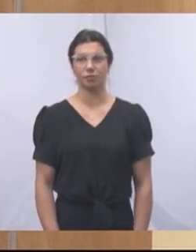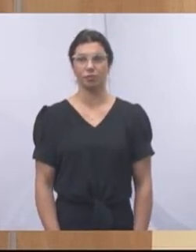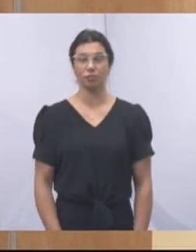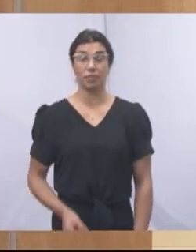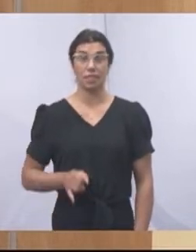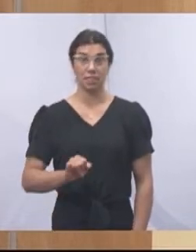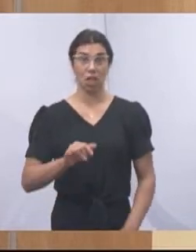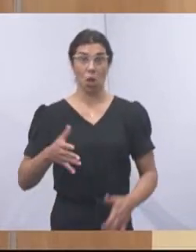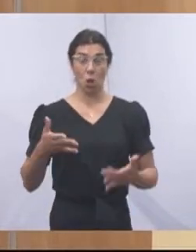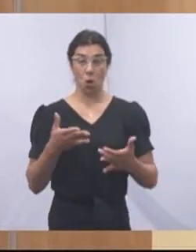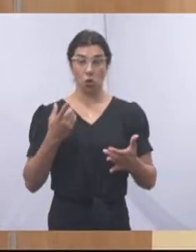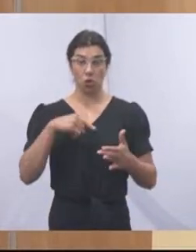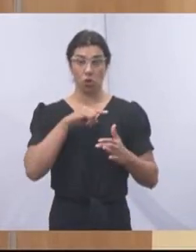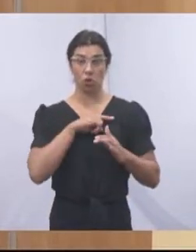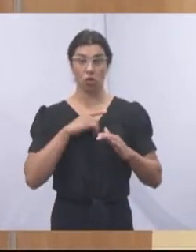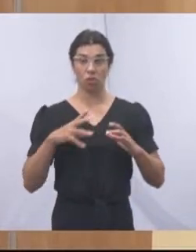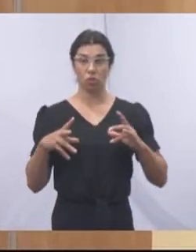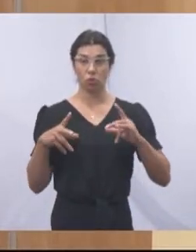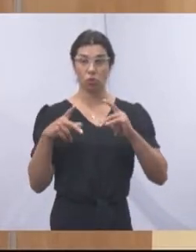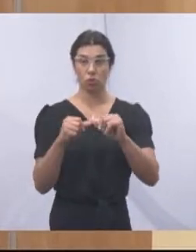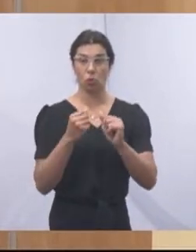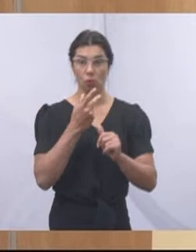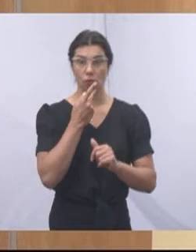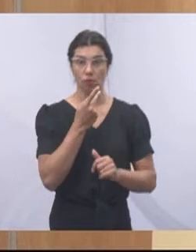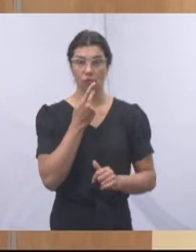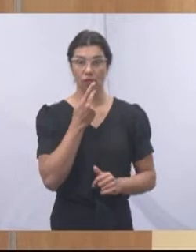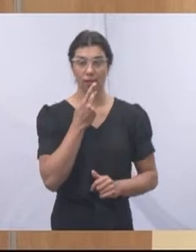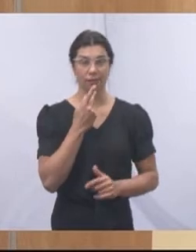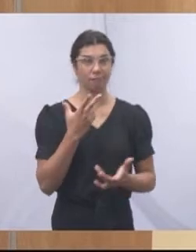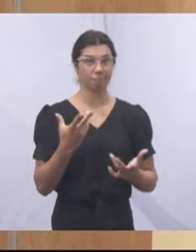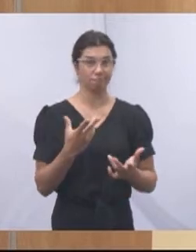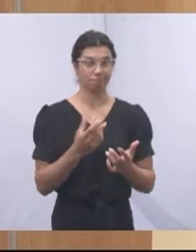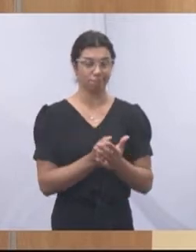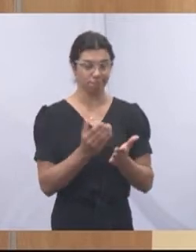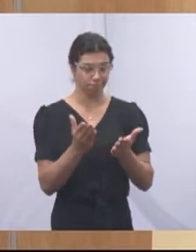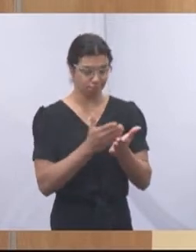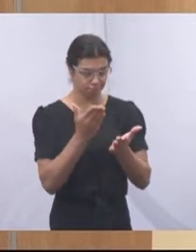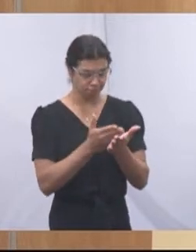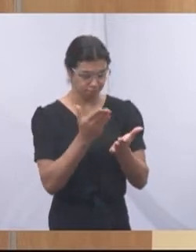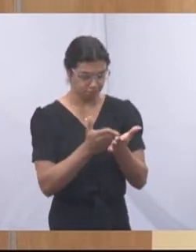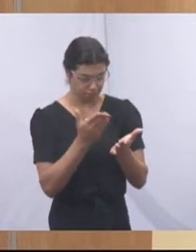Se fosse colocar tudo, não caberia num livro